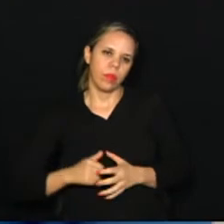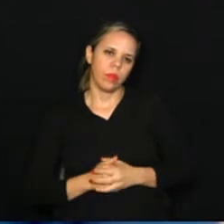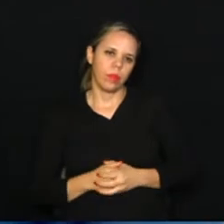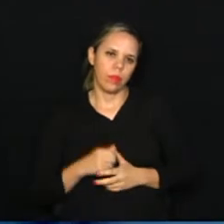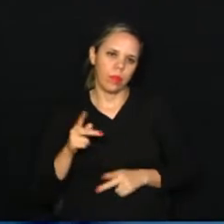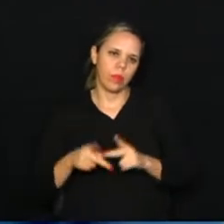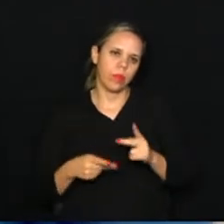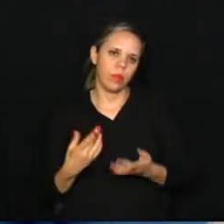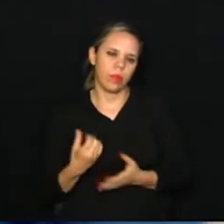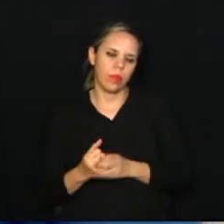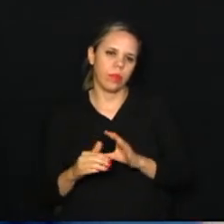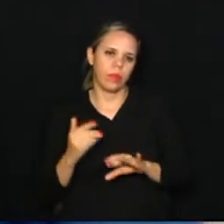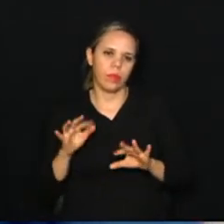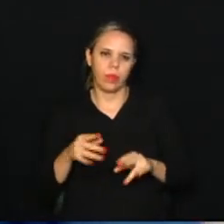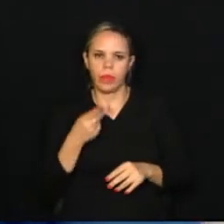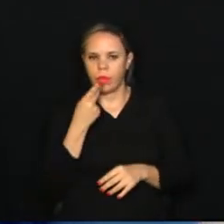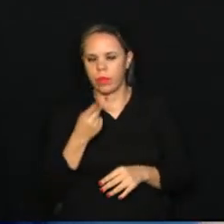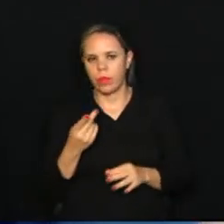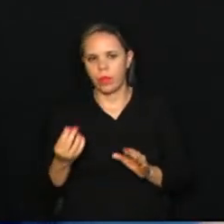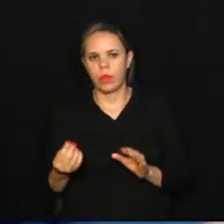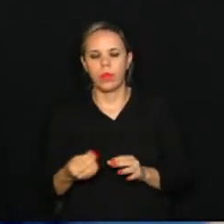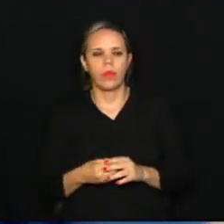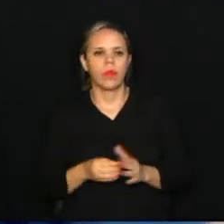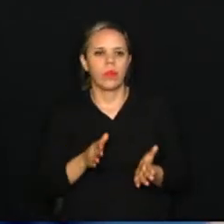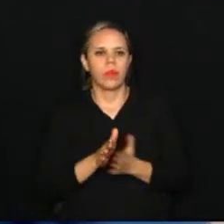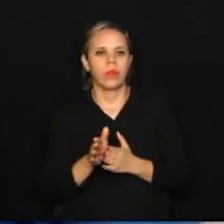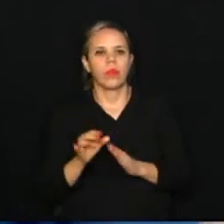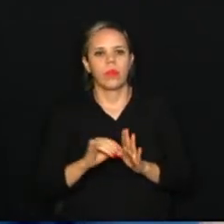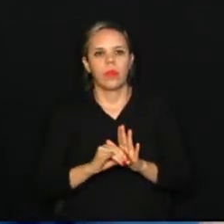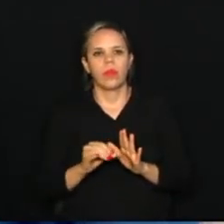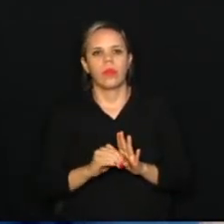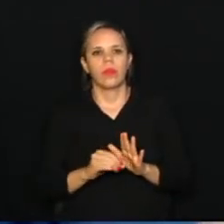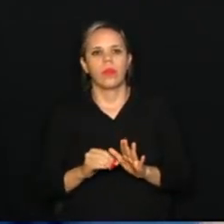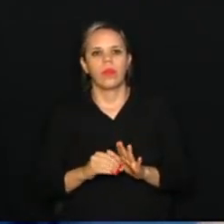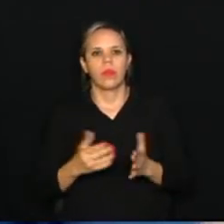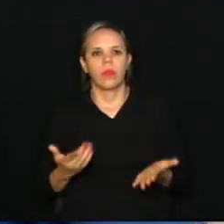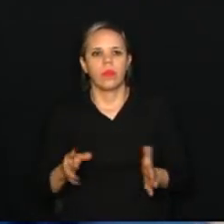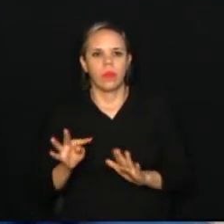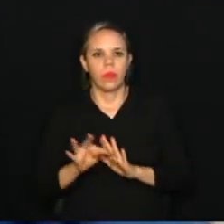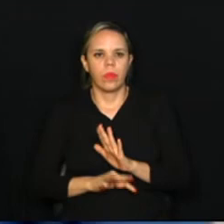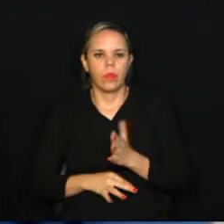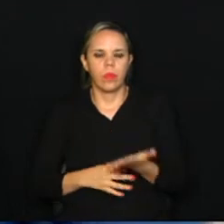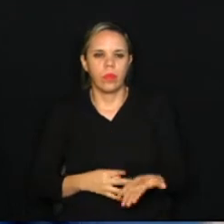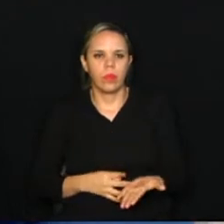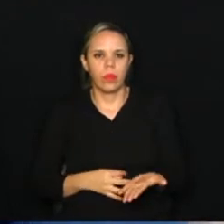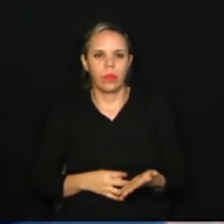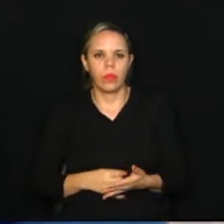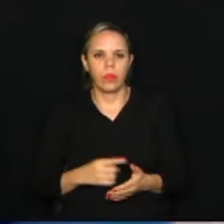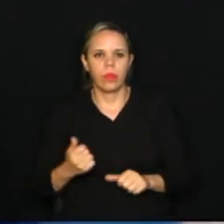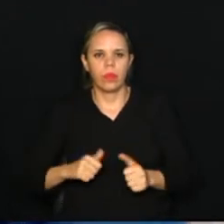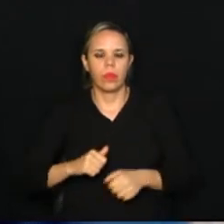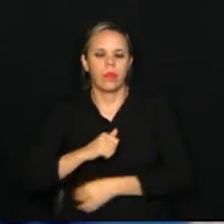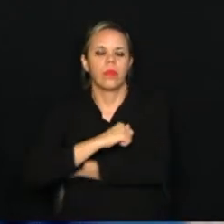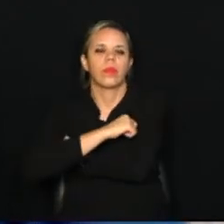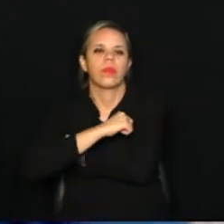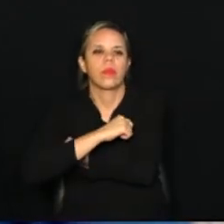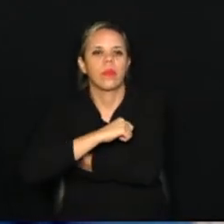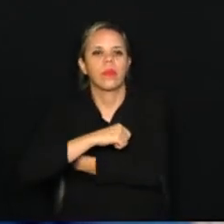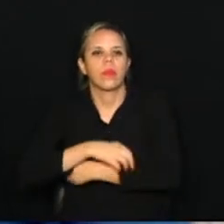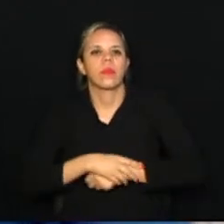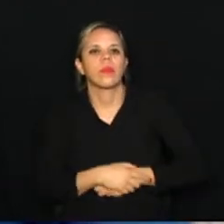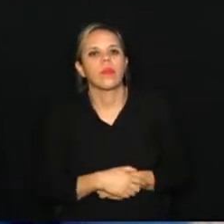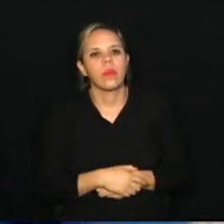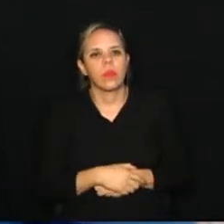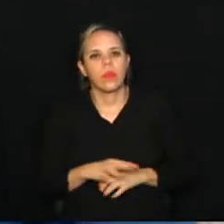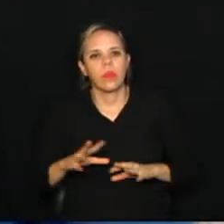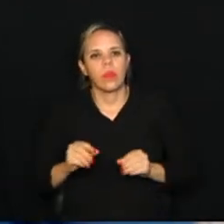pessoa recebe um e-mail falando, olha, seu protocolo está publicado no Diário Oficial, com esse texto o seu protocolo tramitou, ele andou. Que